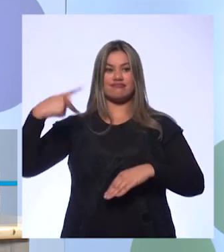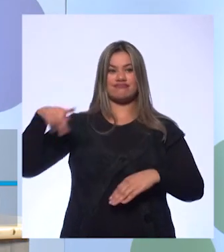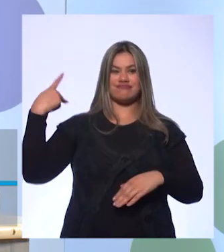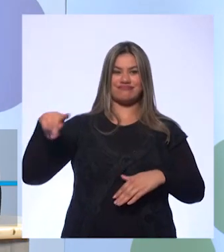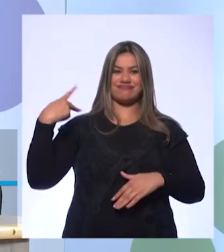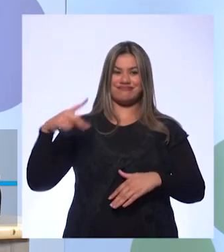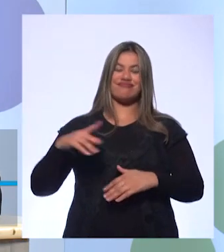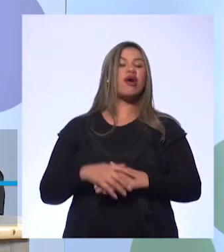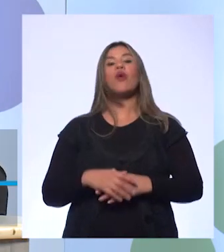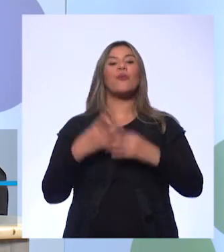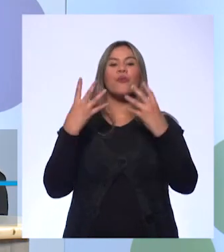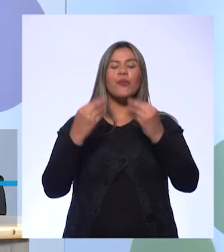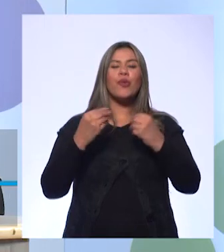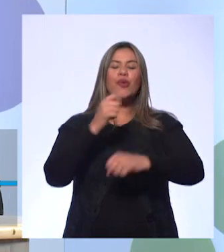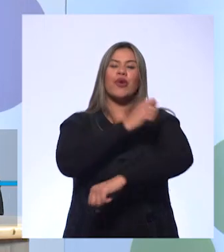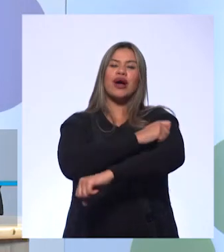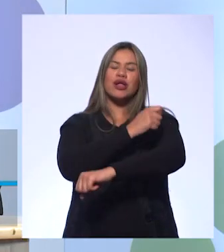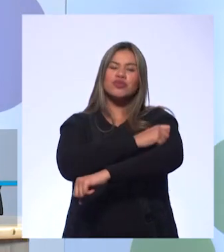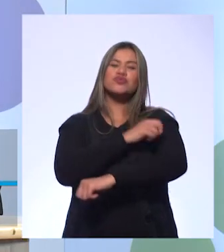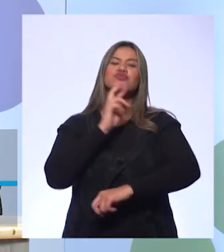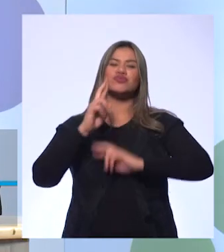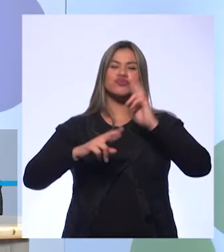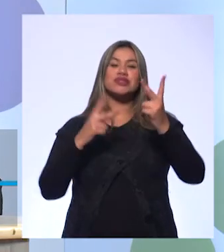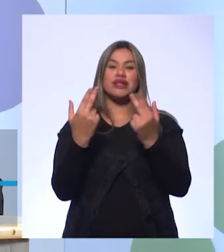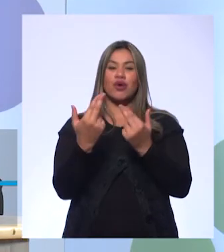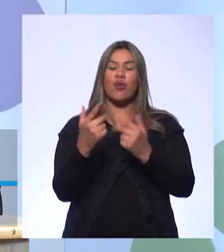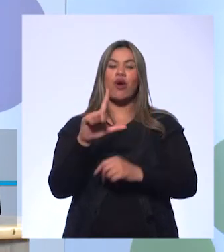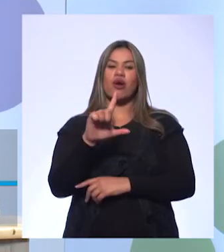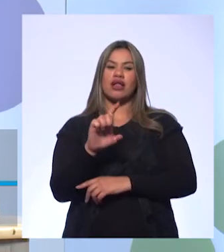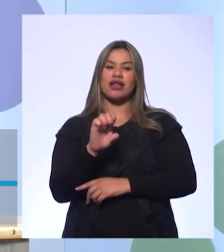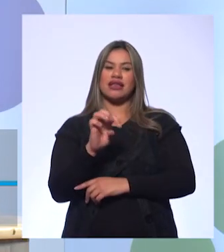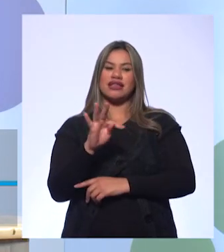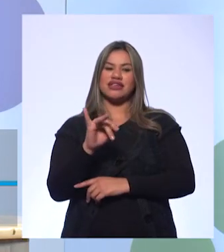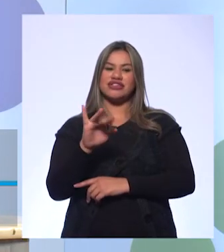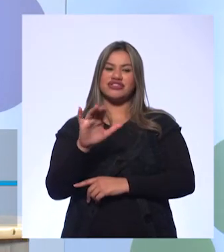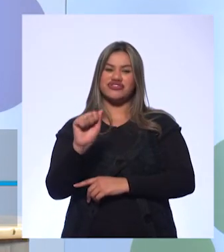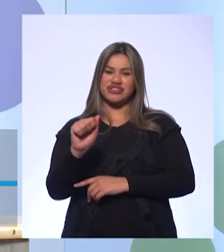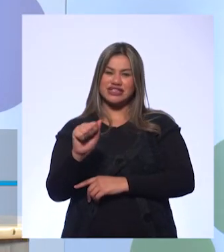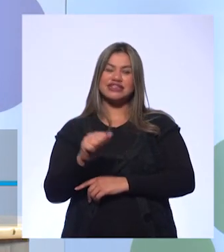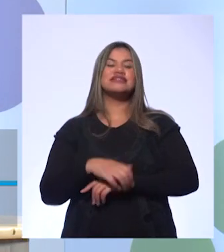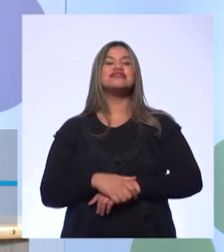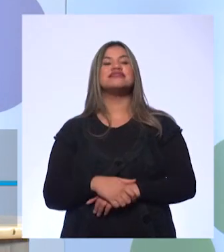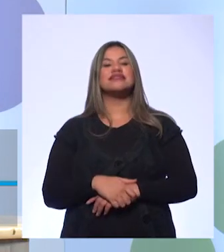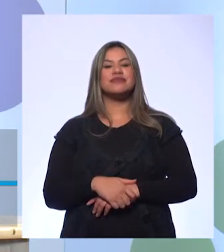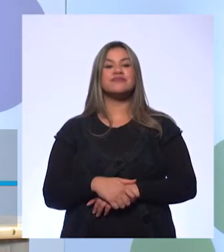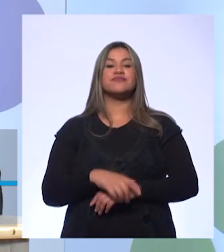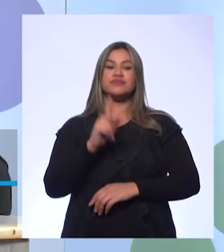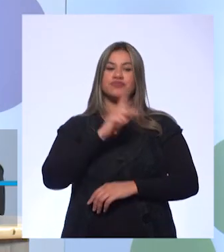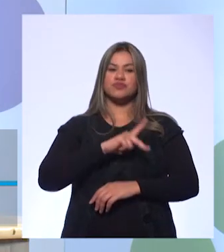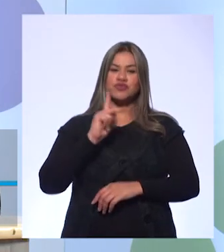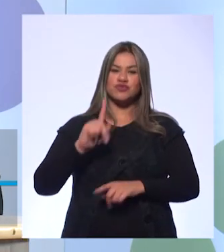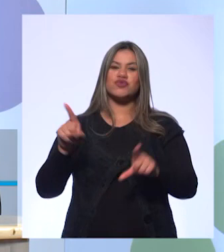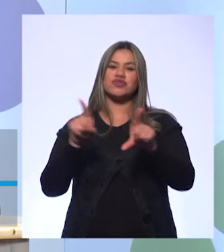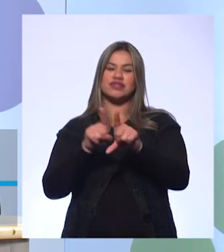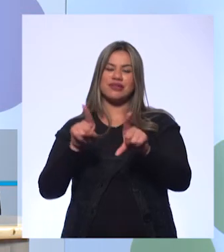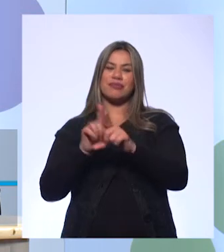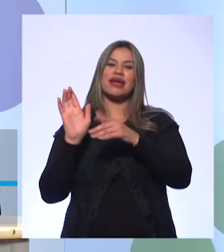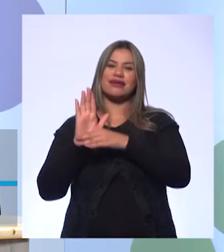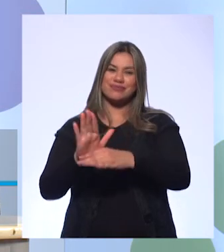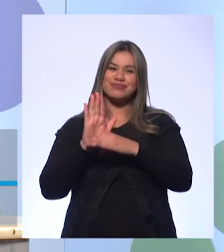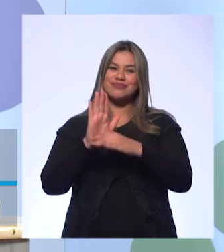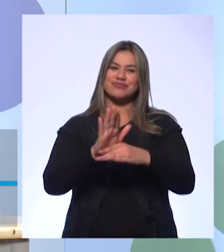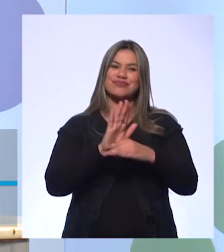estudantes estão colocando essa resposta Letícia também colocou essa resposta professores também estão aqui